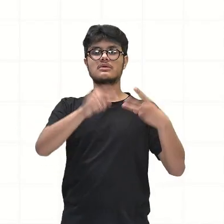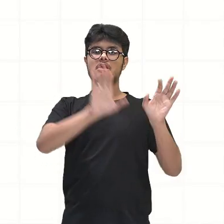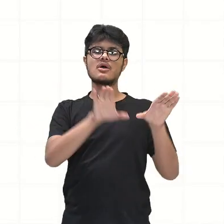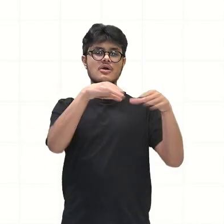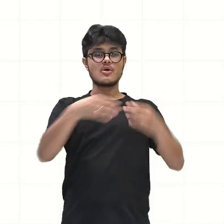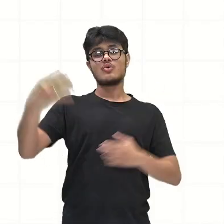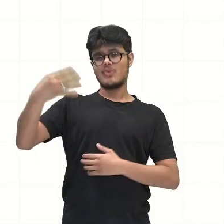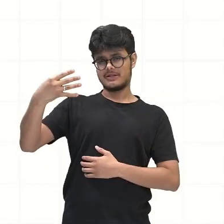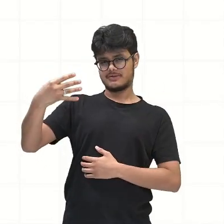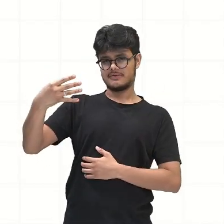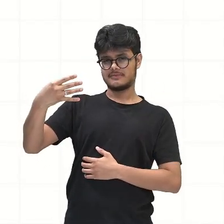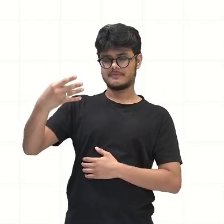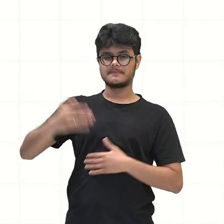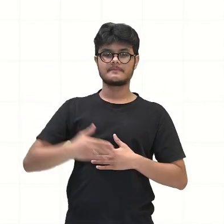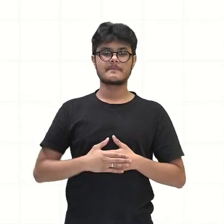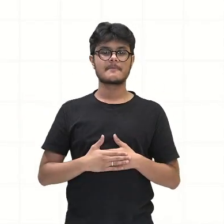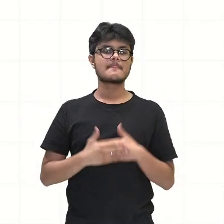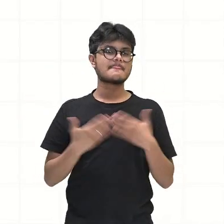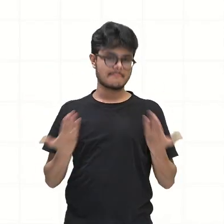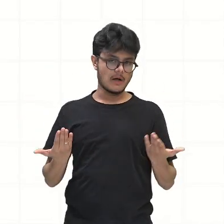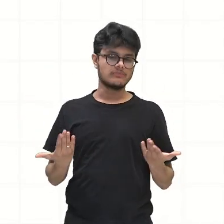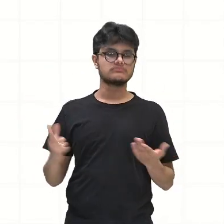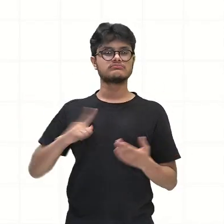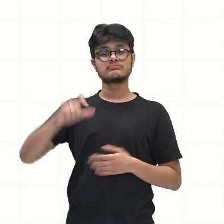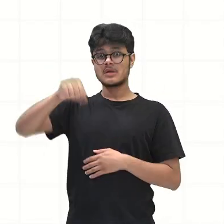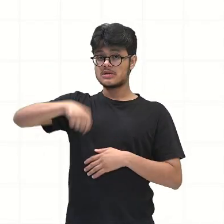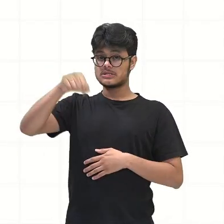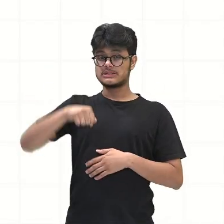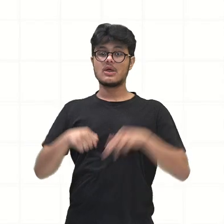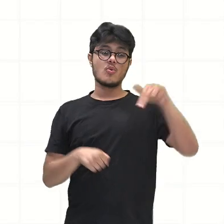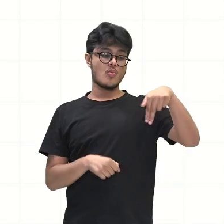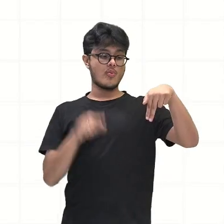espaço amostral. Então, N de A, esse N